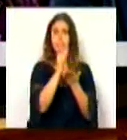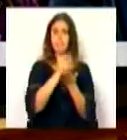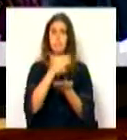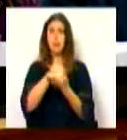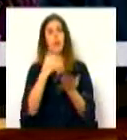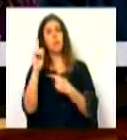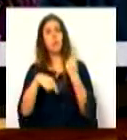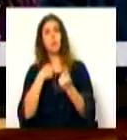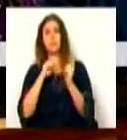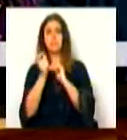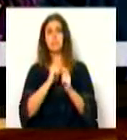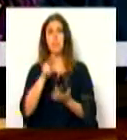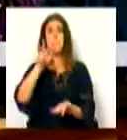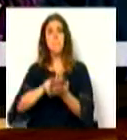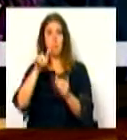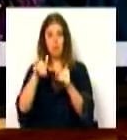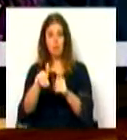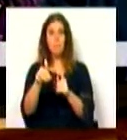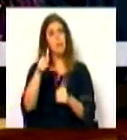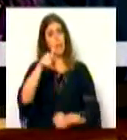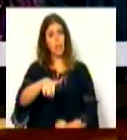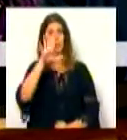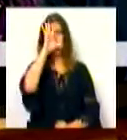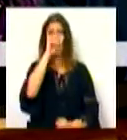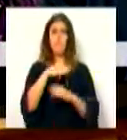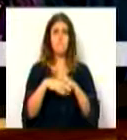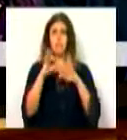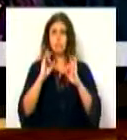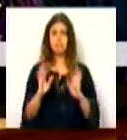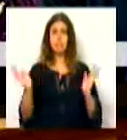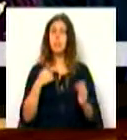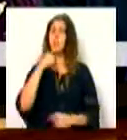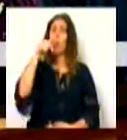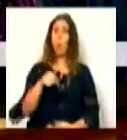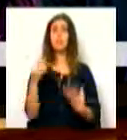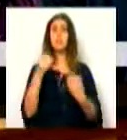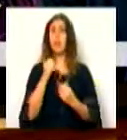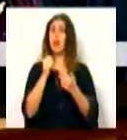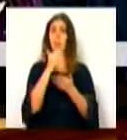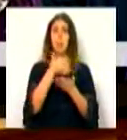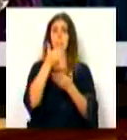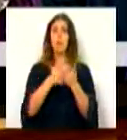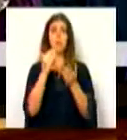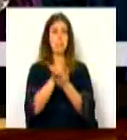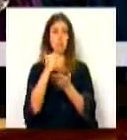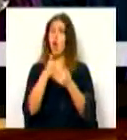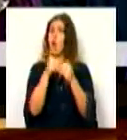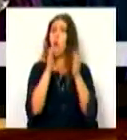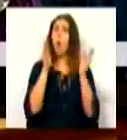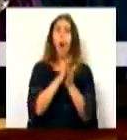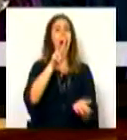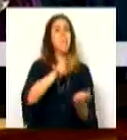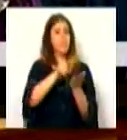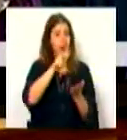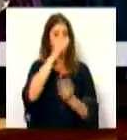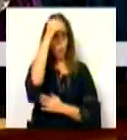negociados, aprová-los. Foi isso que o Governo fez. E hoje temos todos os diplomas setoriais